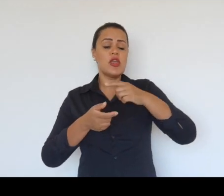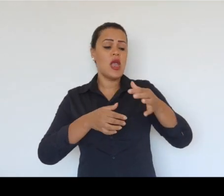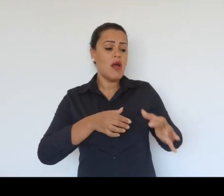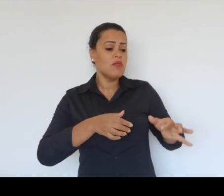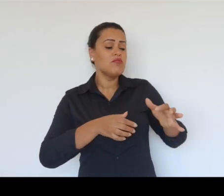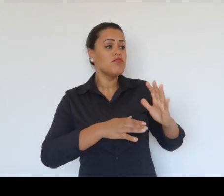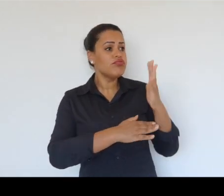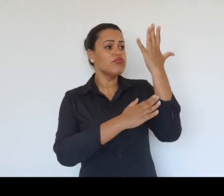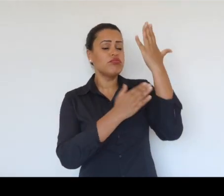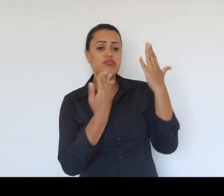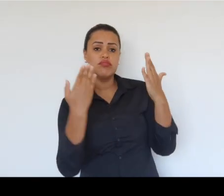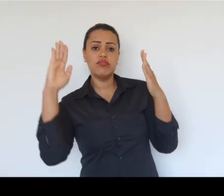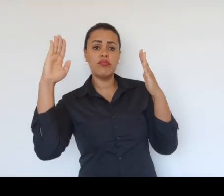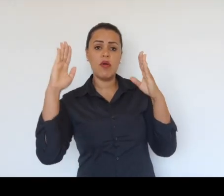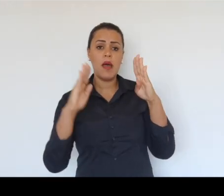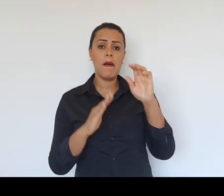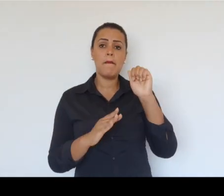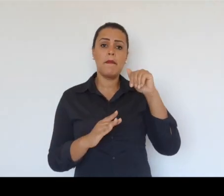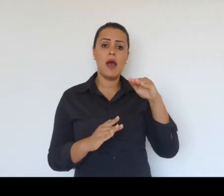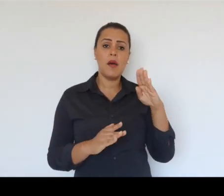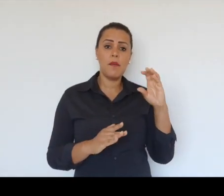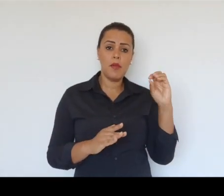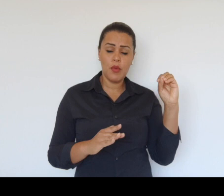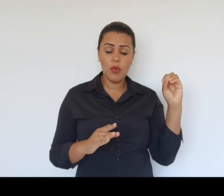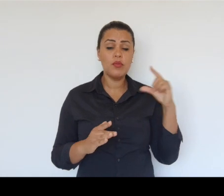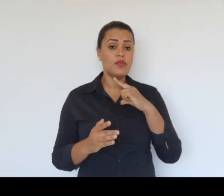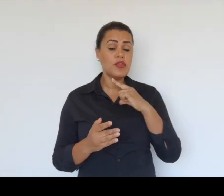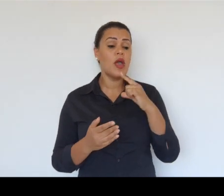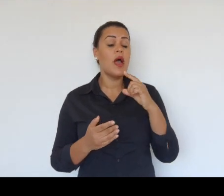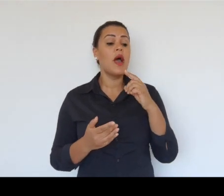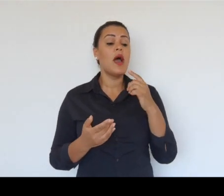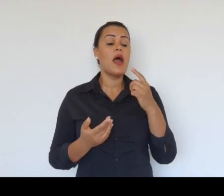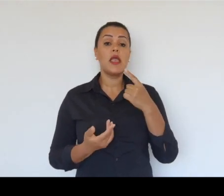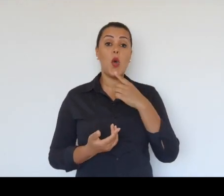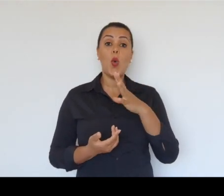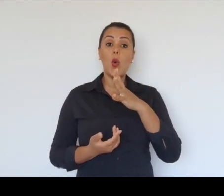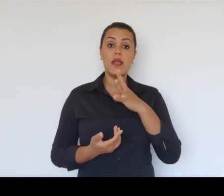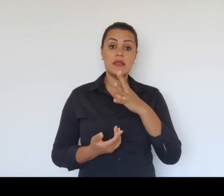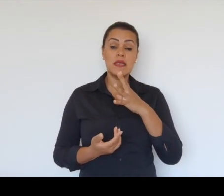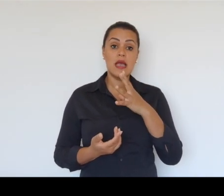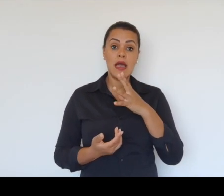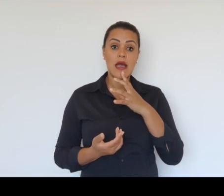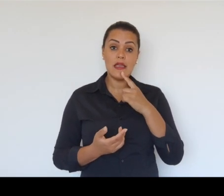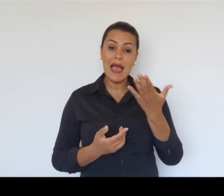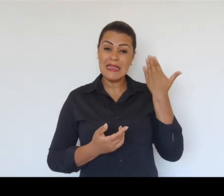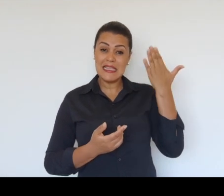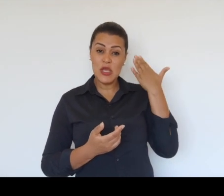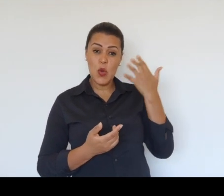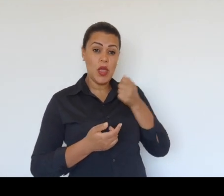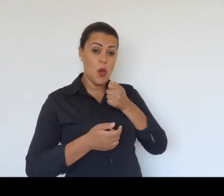ocupação histórica. E eles, quem eu conheci, que me trouxe aqui, e antigo morador que eu cheguei a